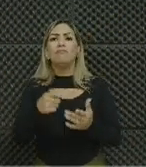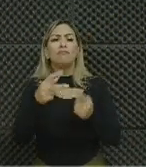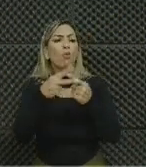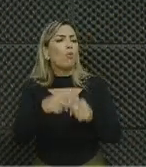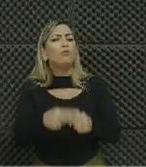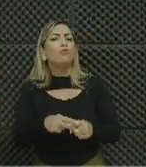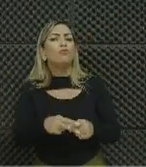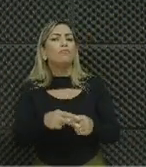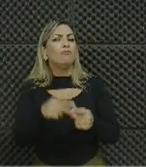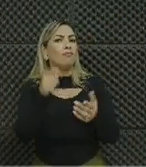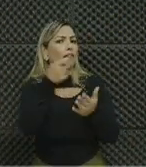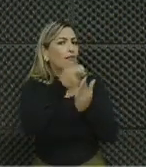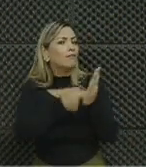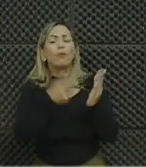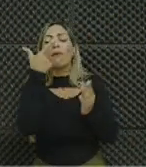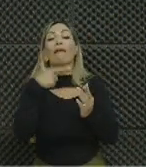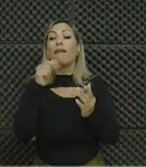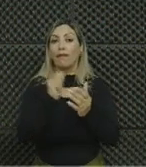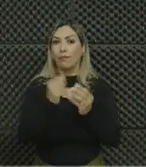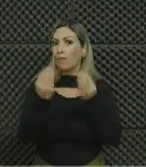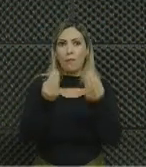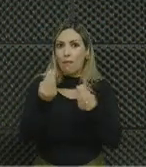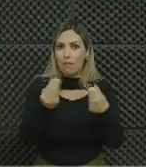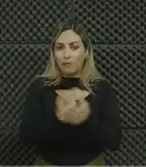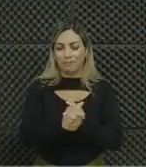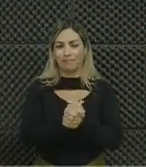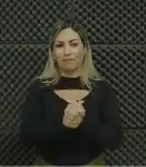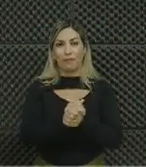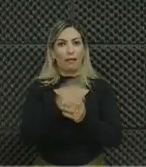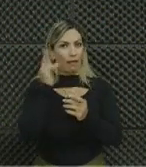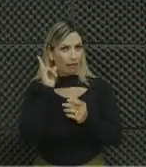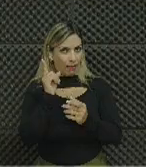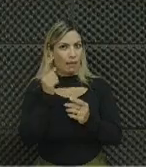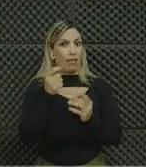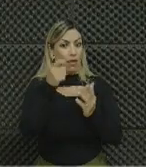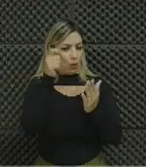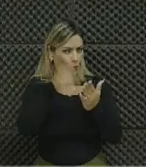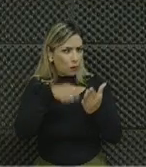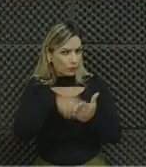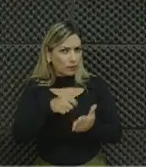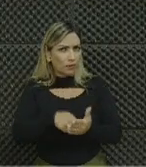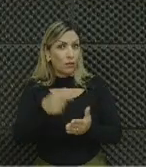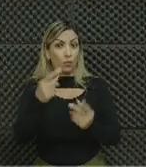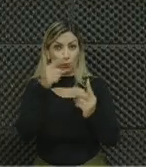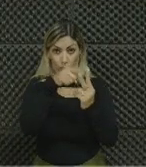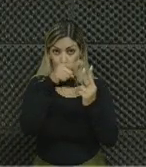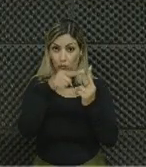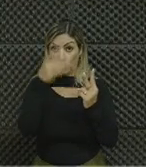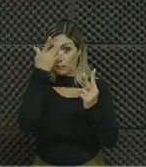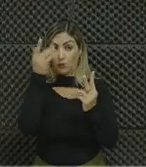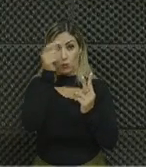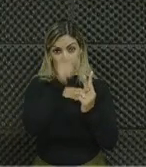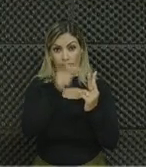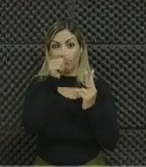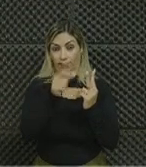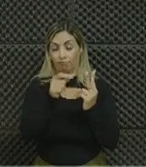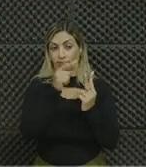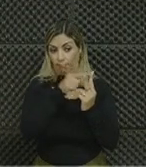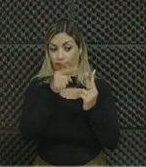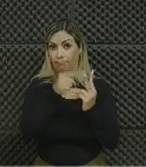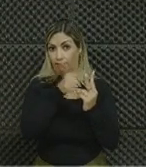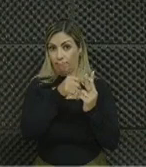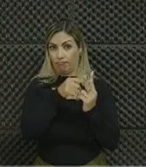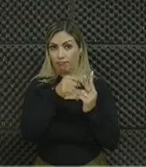é feita essa correção? Essa correção é feita por 2 corretores que não